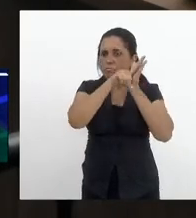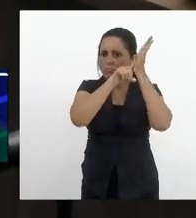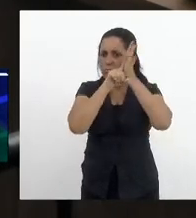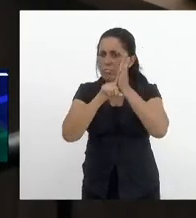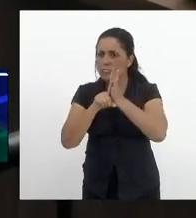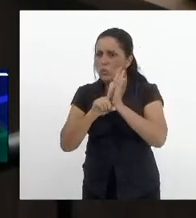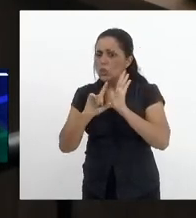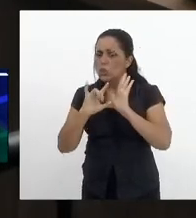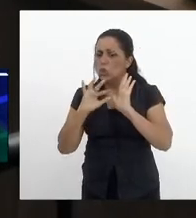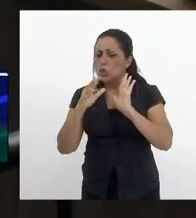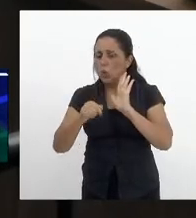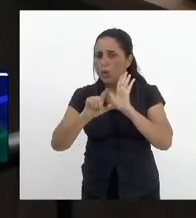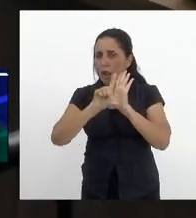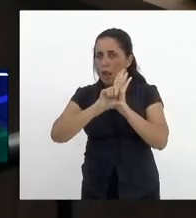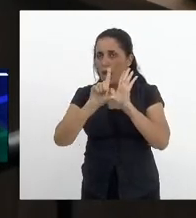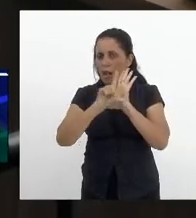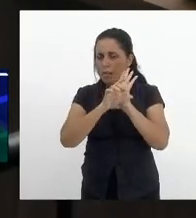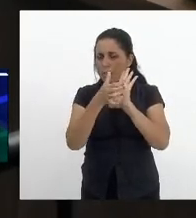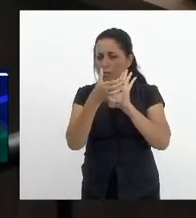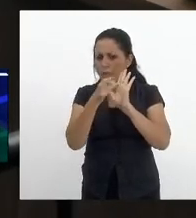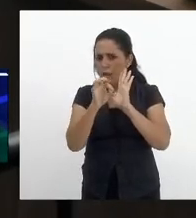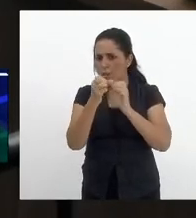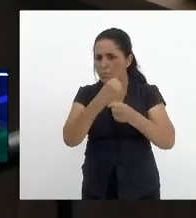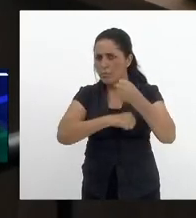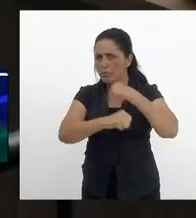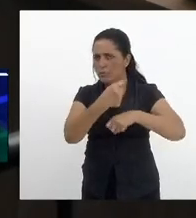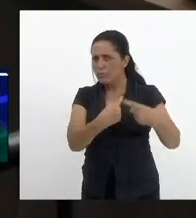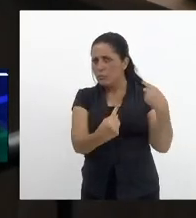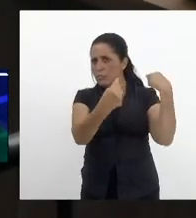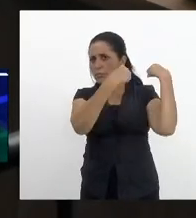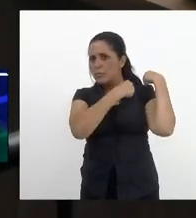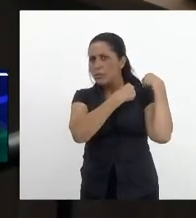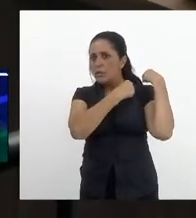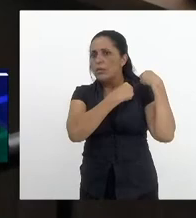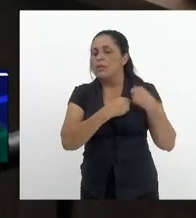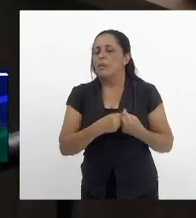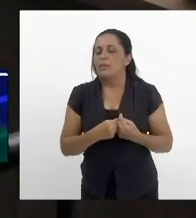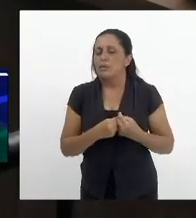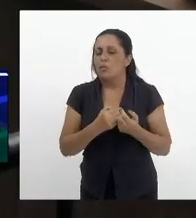10 anos. Isso era o início de